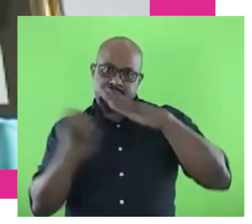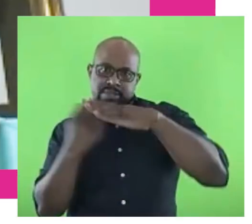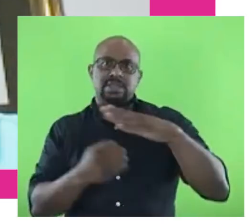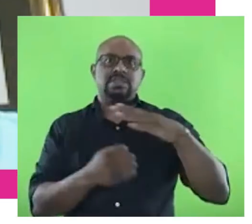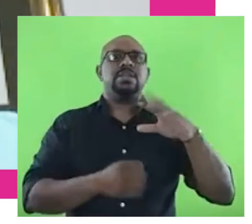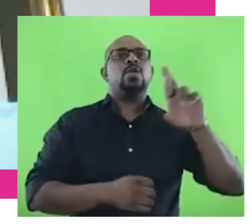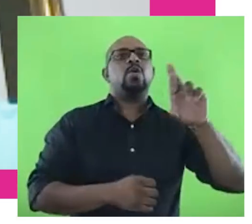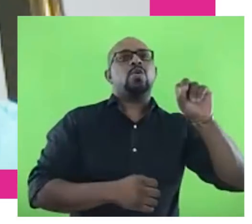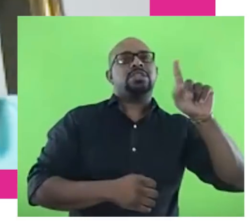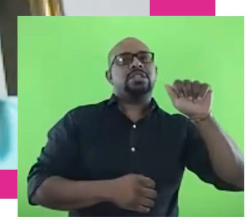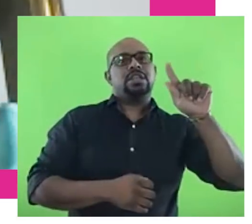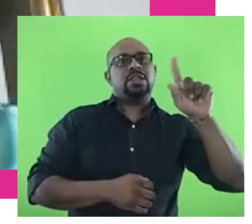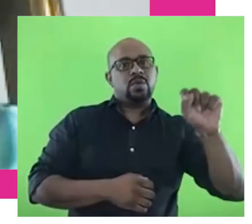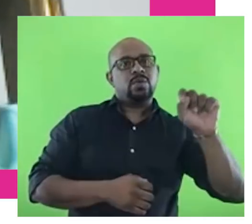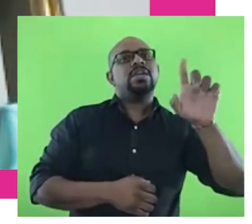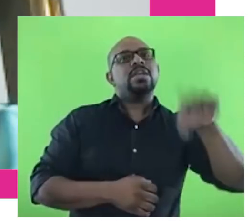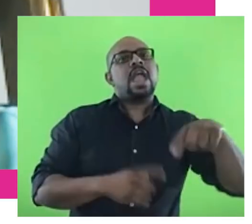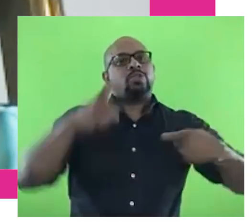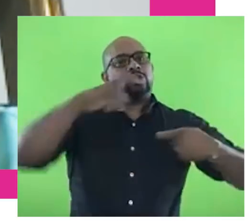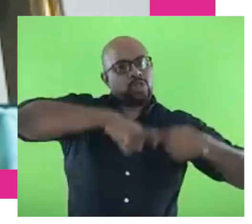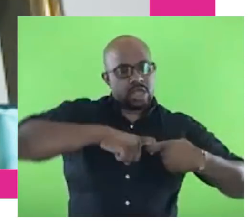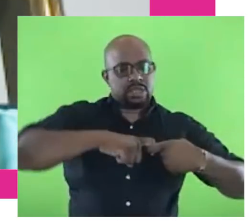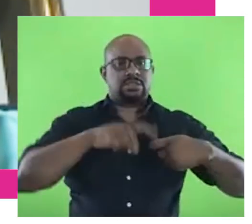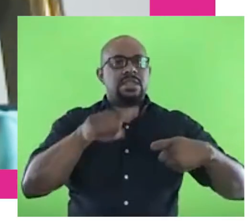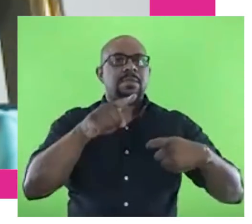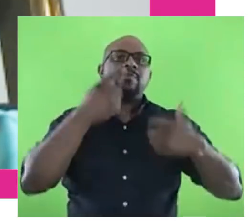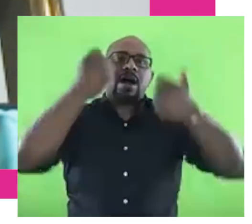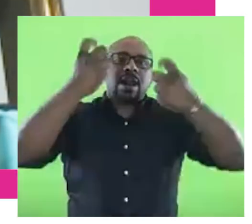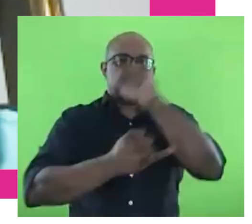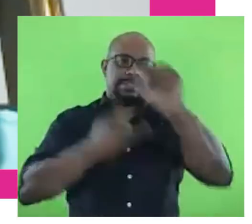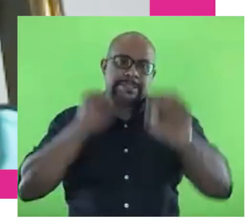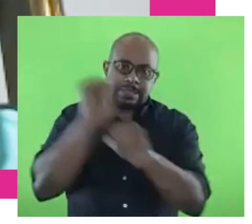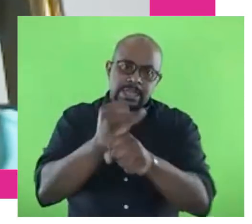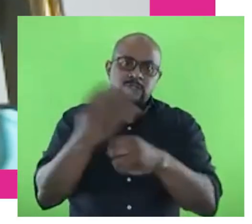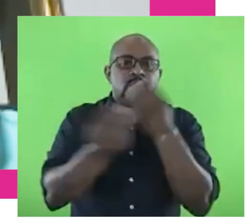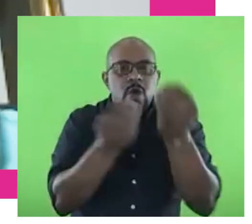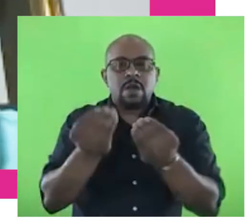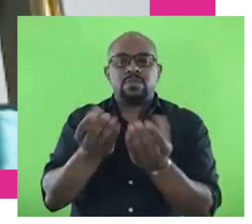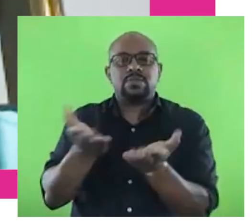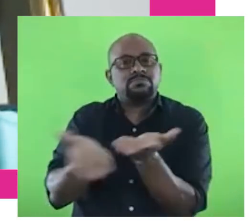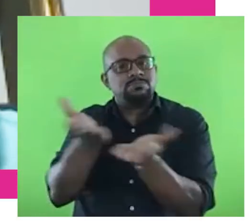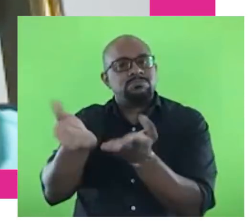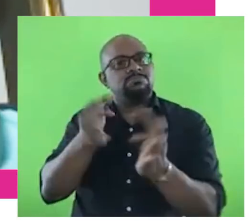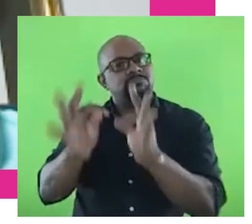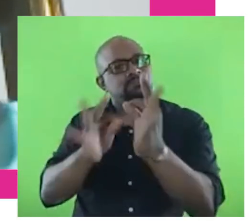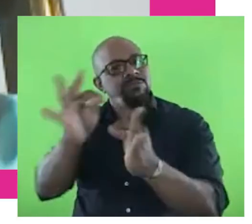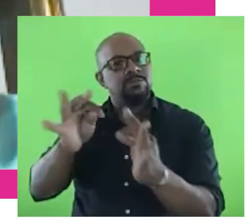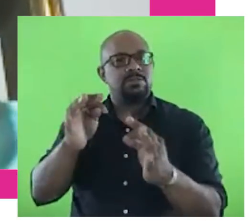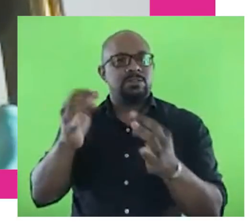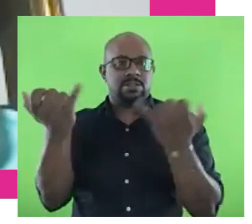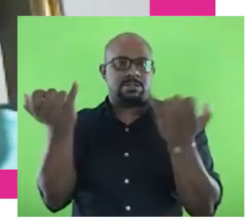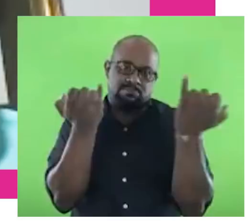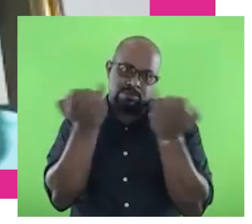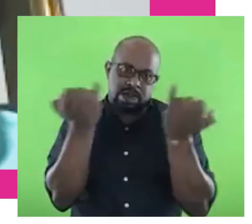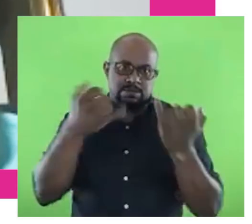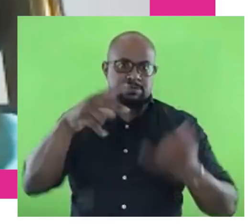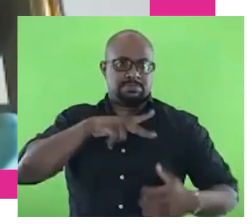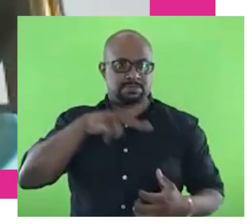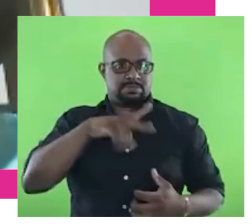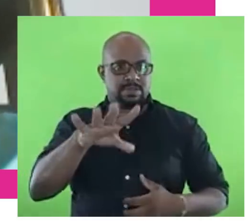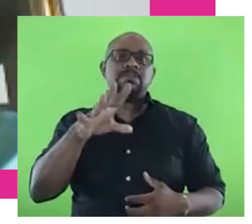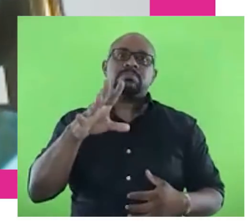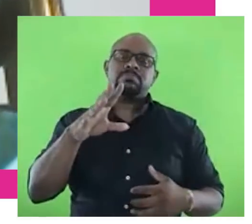um tema muito importante, que é a Lei Geral de Proteção de Dados. É um avanço muito significativo para o